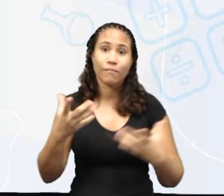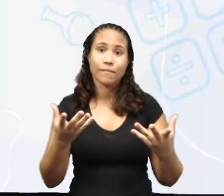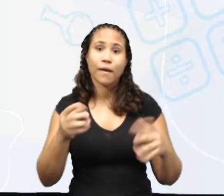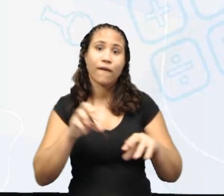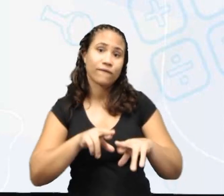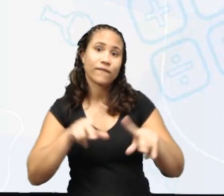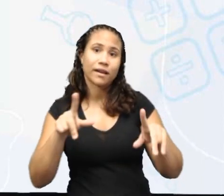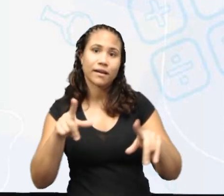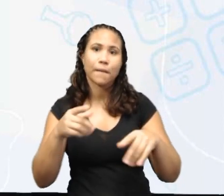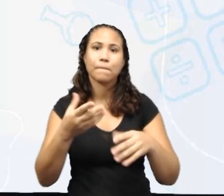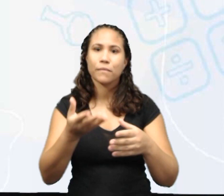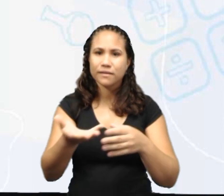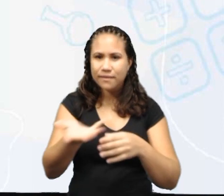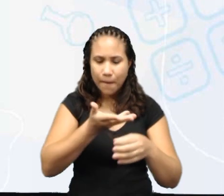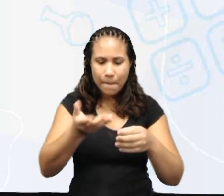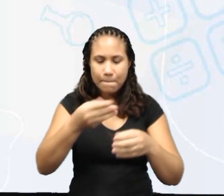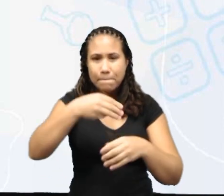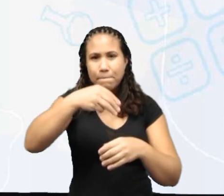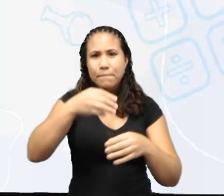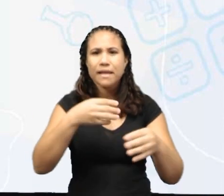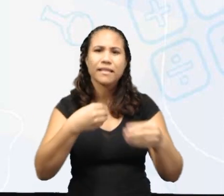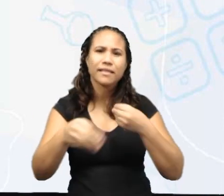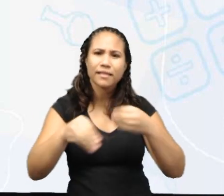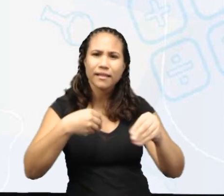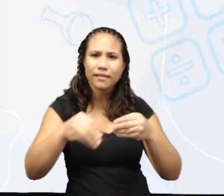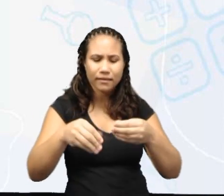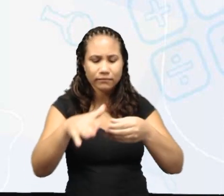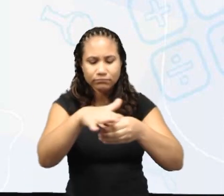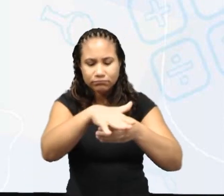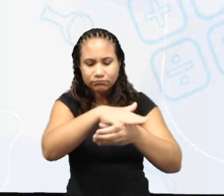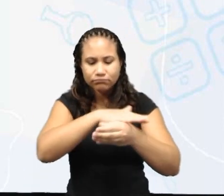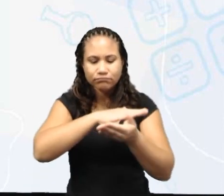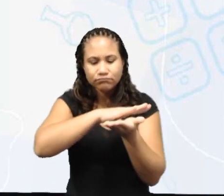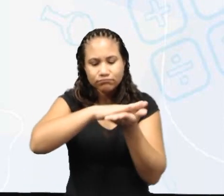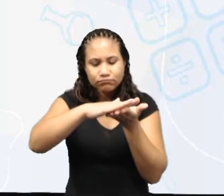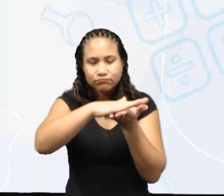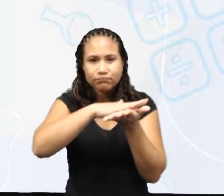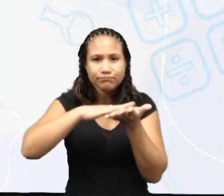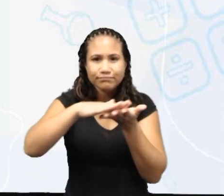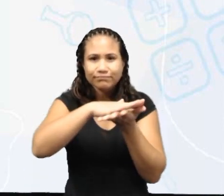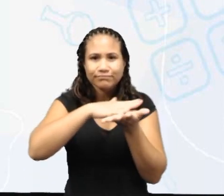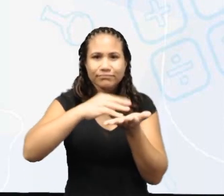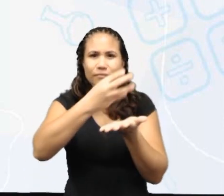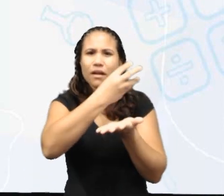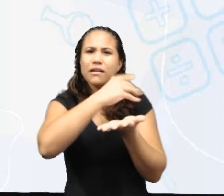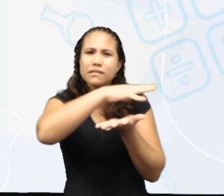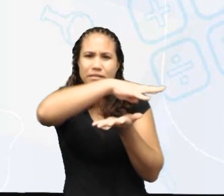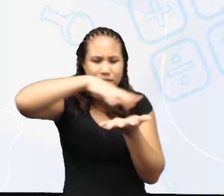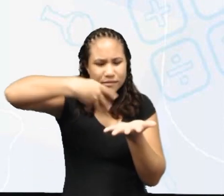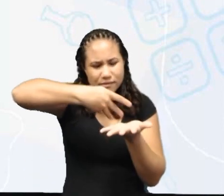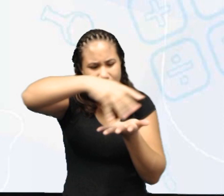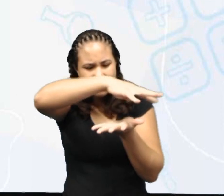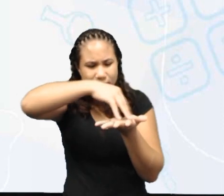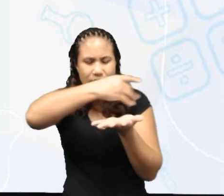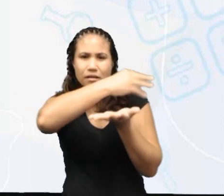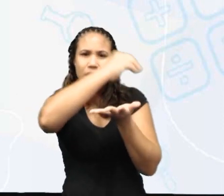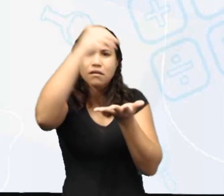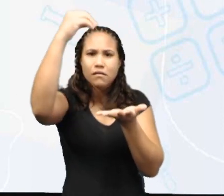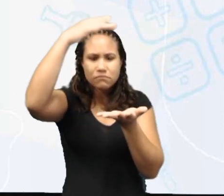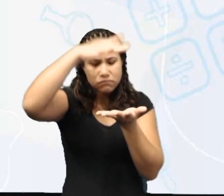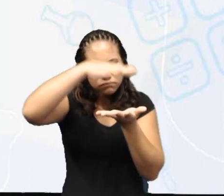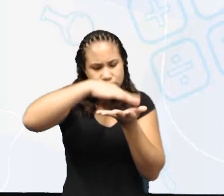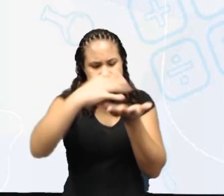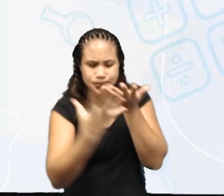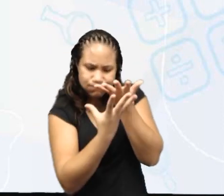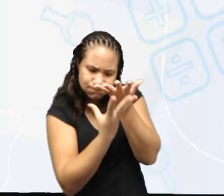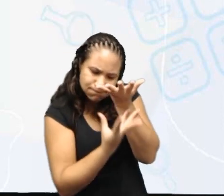Para isso se usa uma malha, que pode ser também chamada de peneira ou de tamiz. E quando a mistura passa pela malha, apenas os grãos que